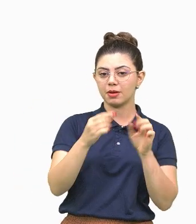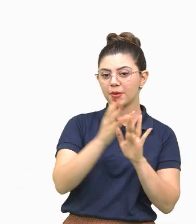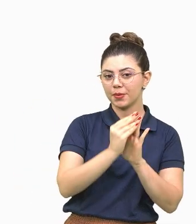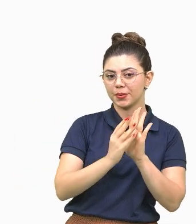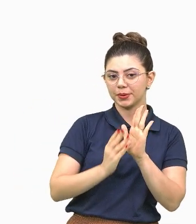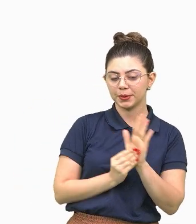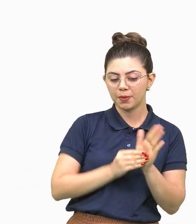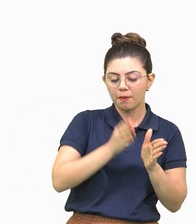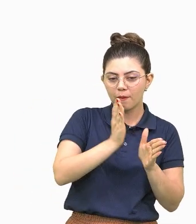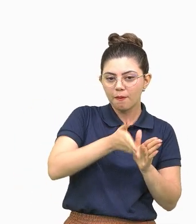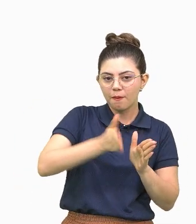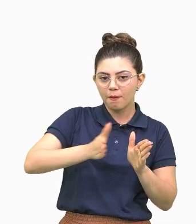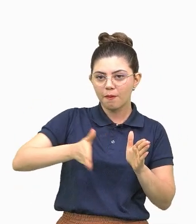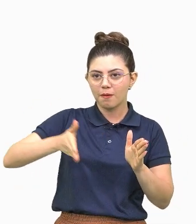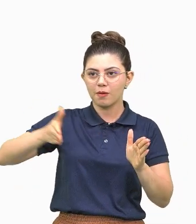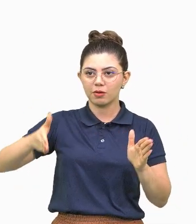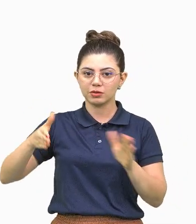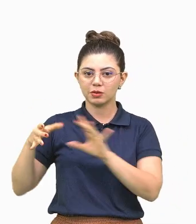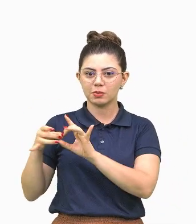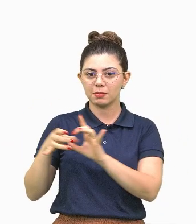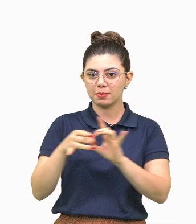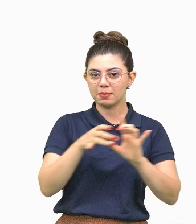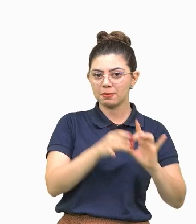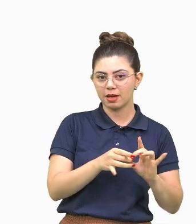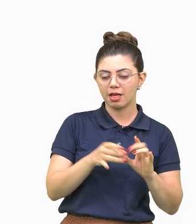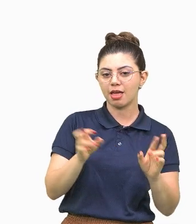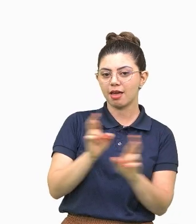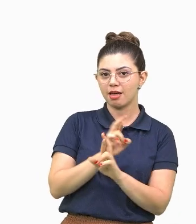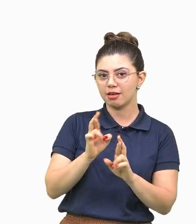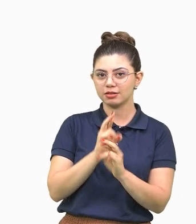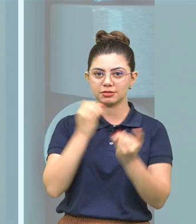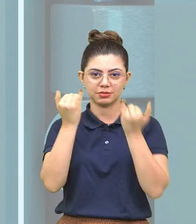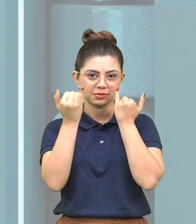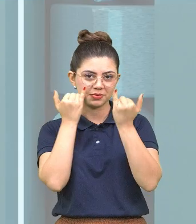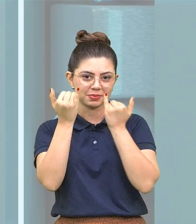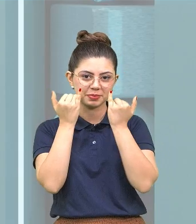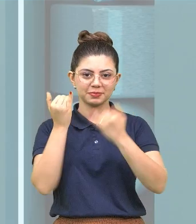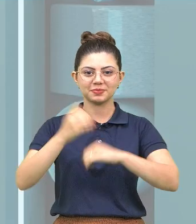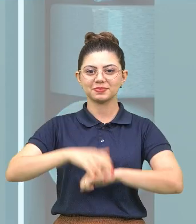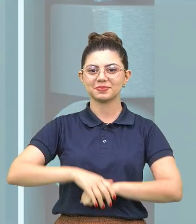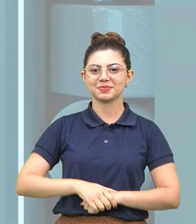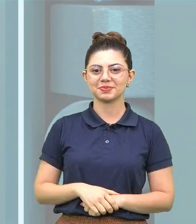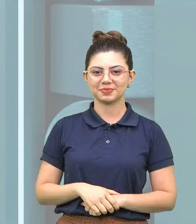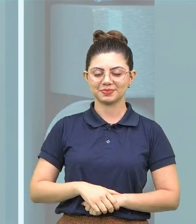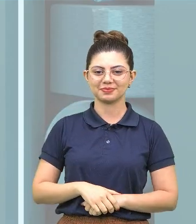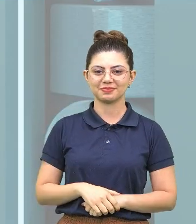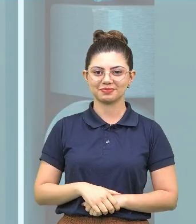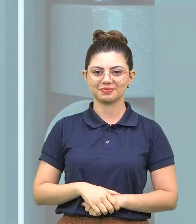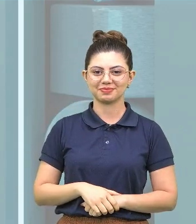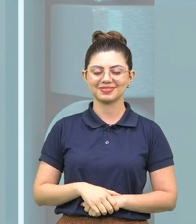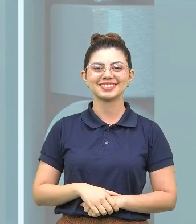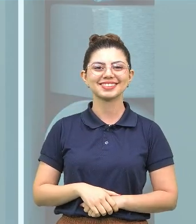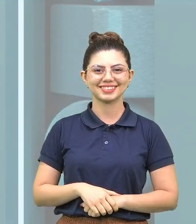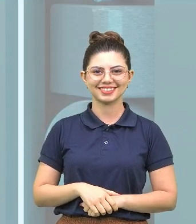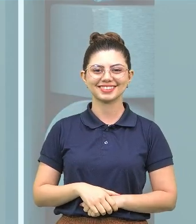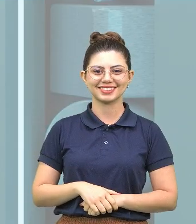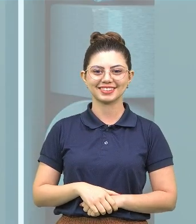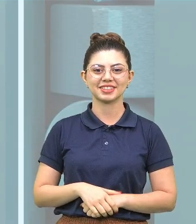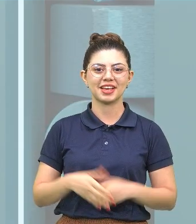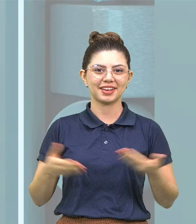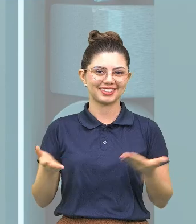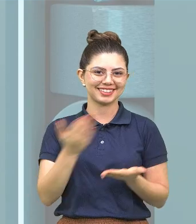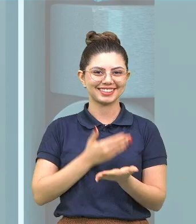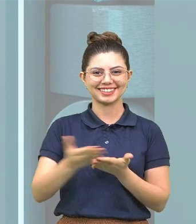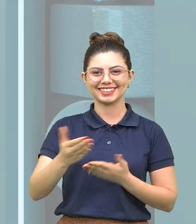assunto, ordem e hierarquia, relações entre as informações. Muito bem, então vamos para a